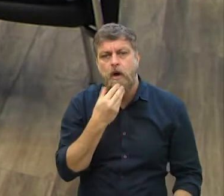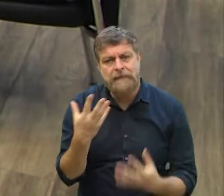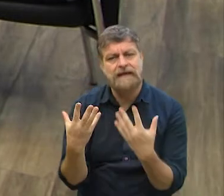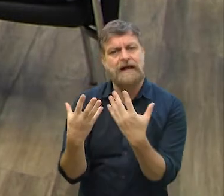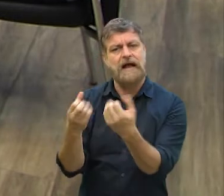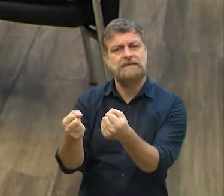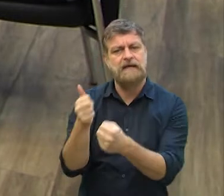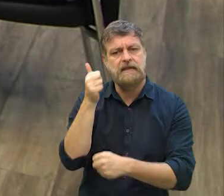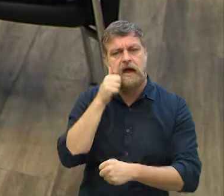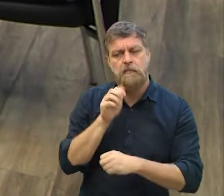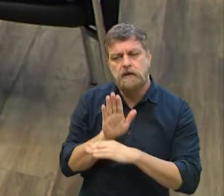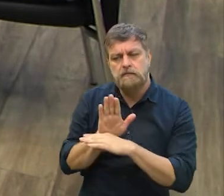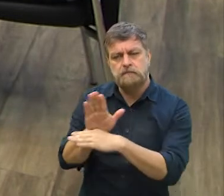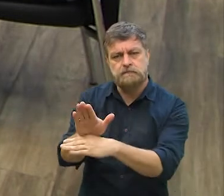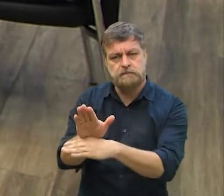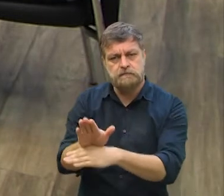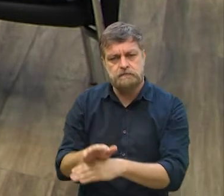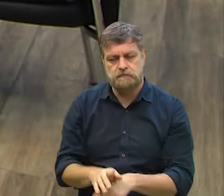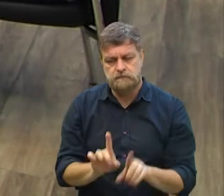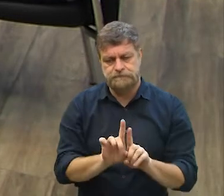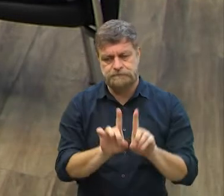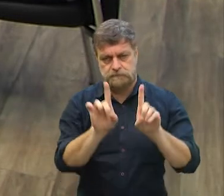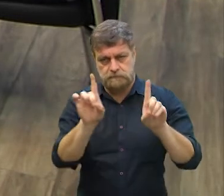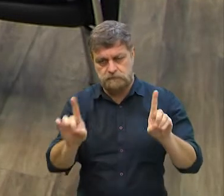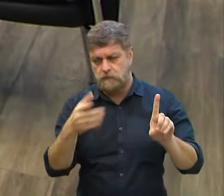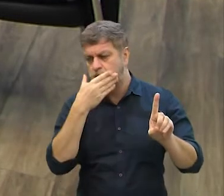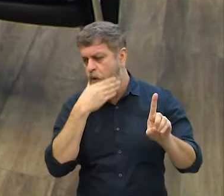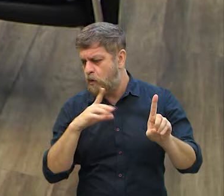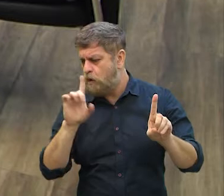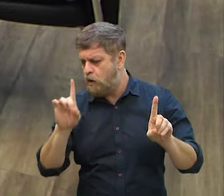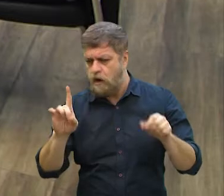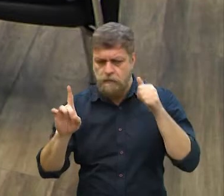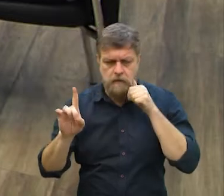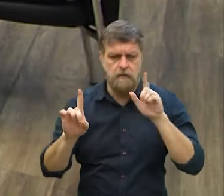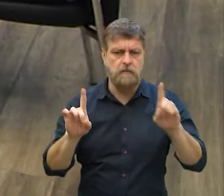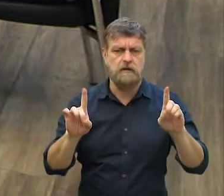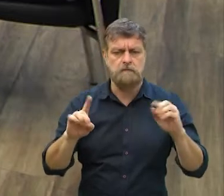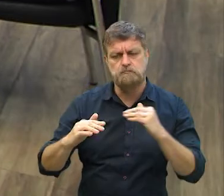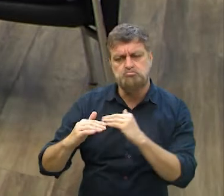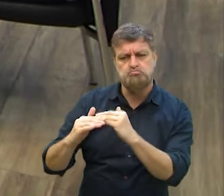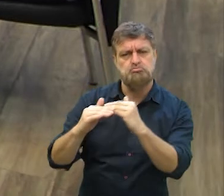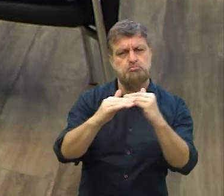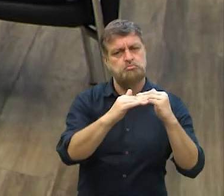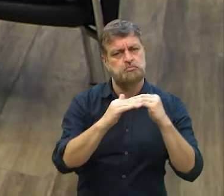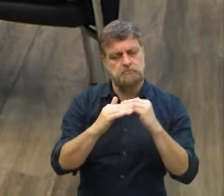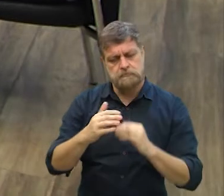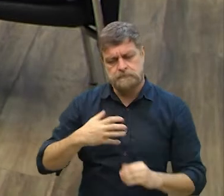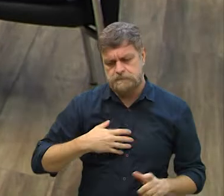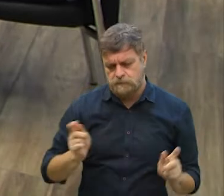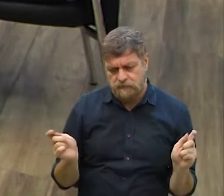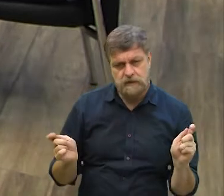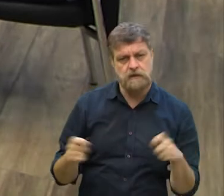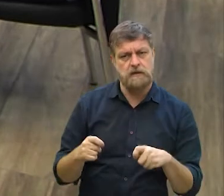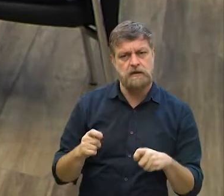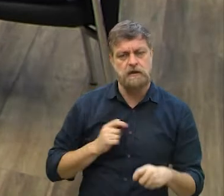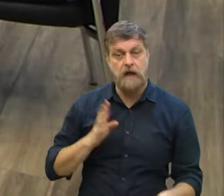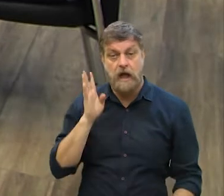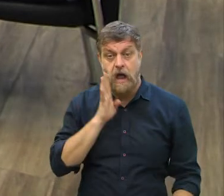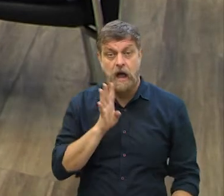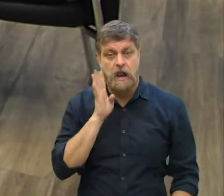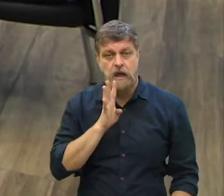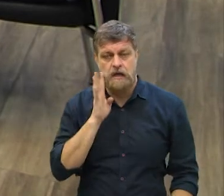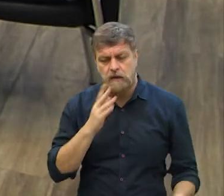permitindo ser ajudado, e cada um ocupando o seu espaço dentro daquilo que é o razoável, aquilo que é o certo,